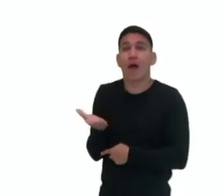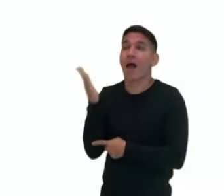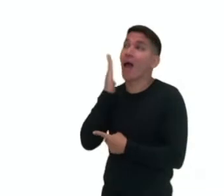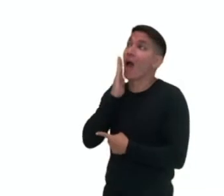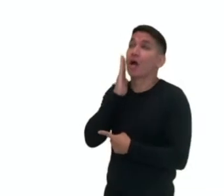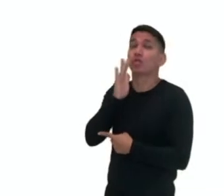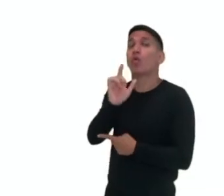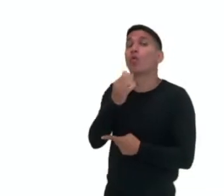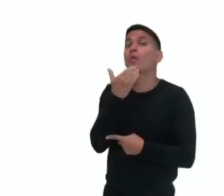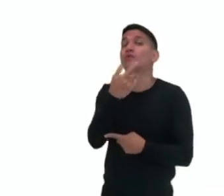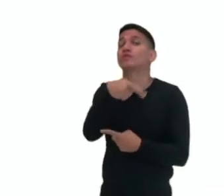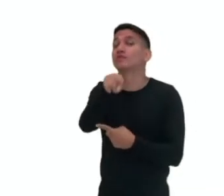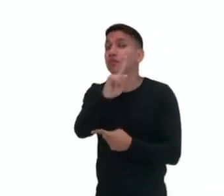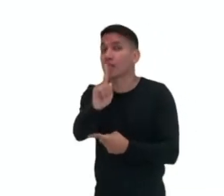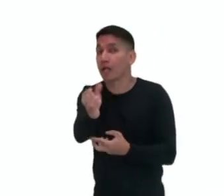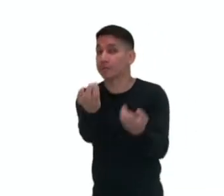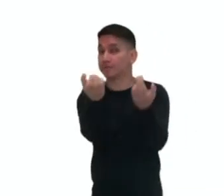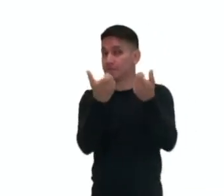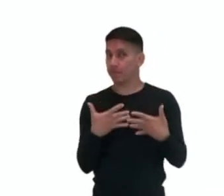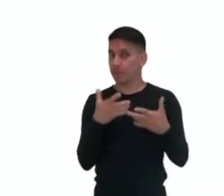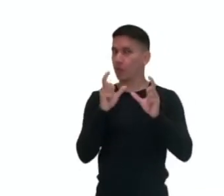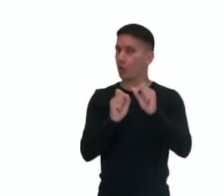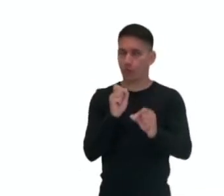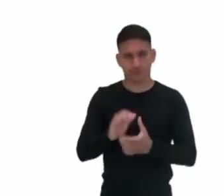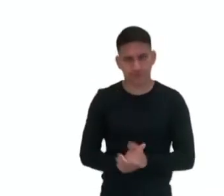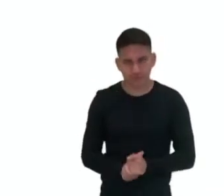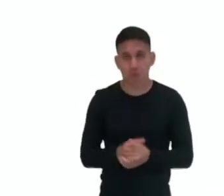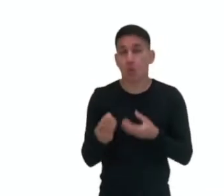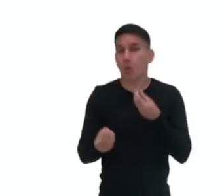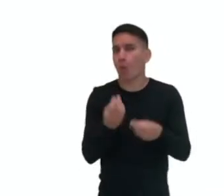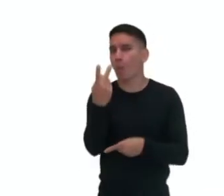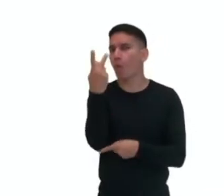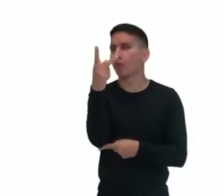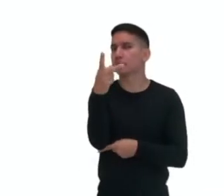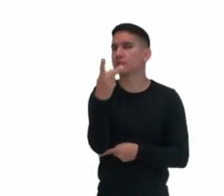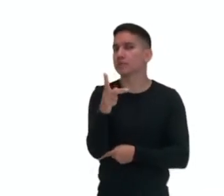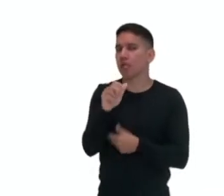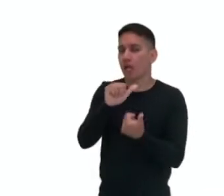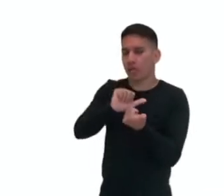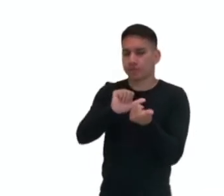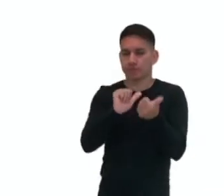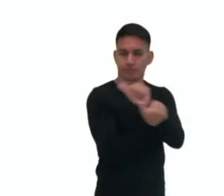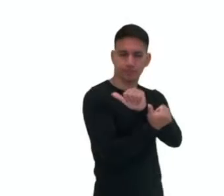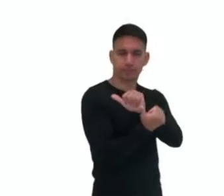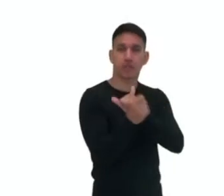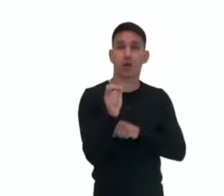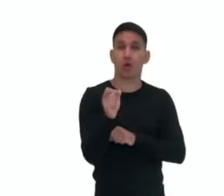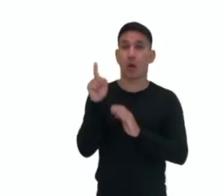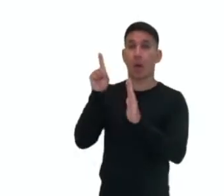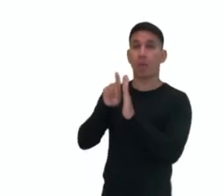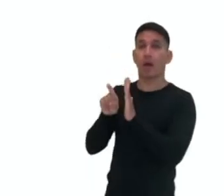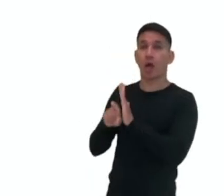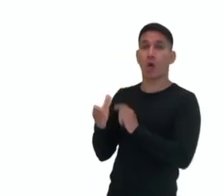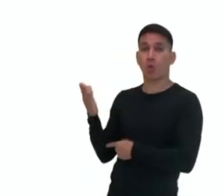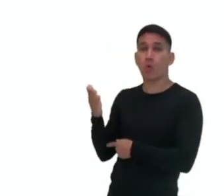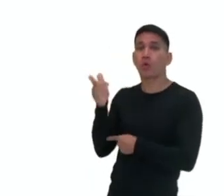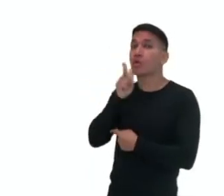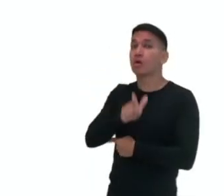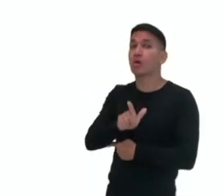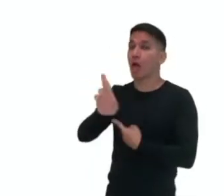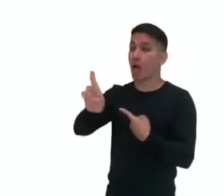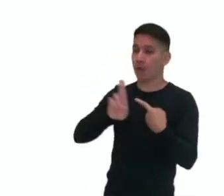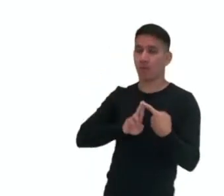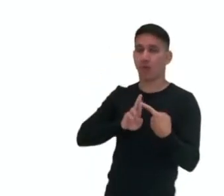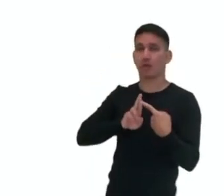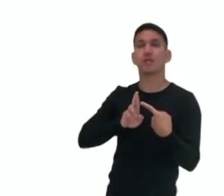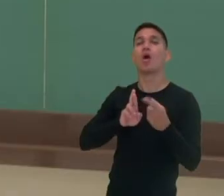que eu quero que você me diga. De que modo você reformularia essa pergunta para que a resposta não